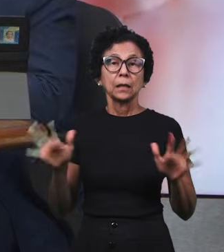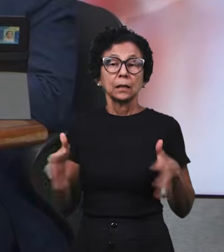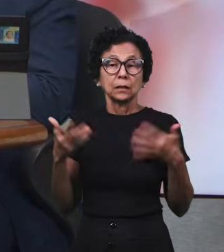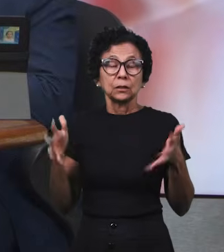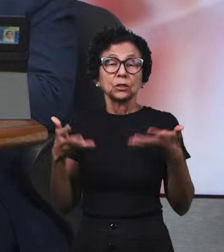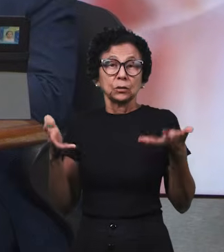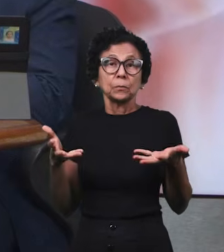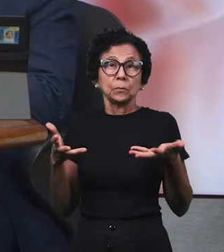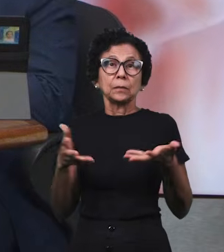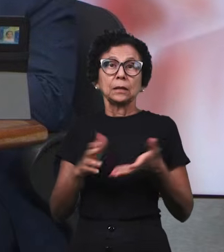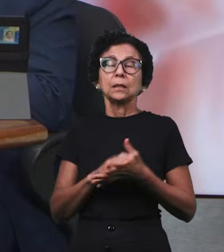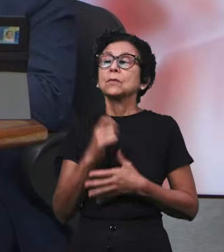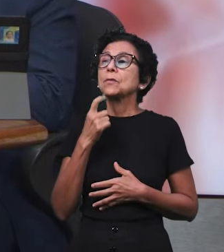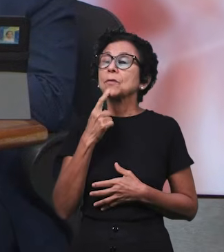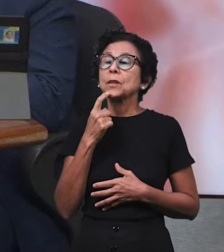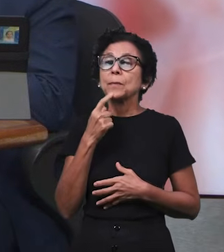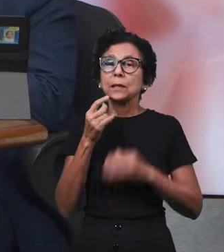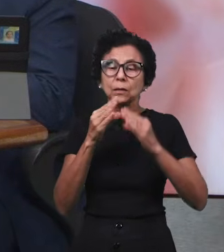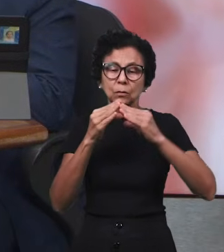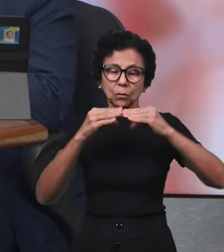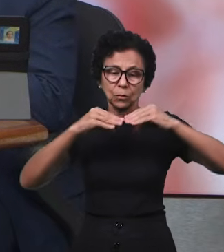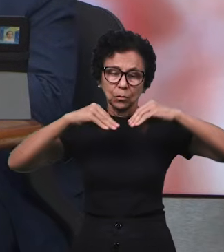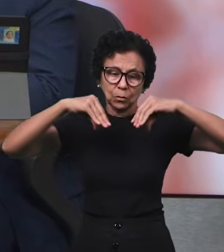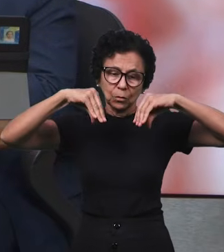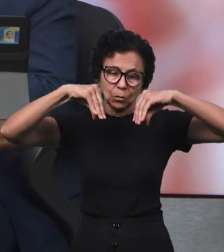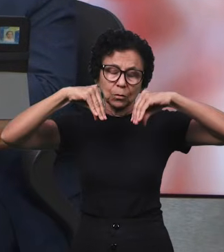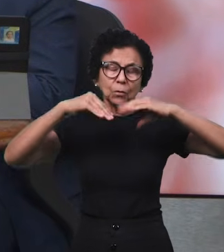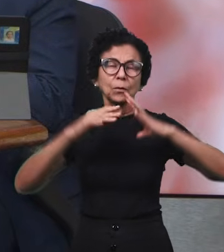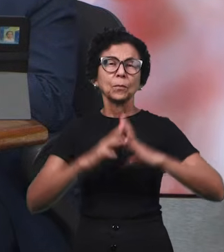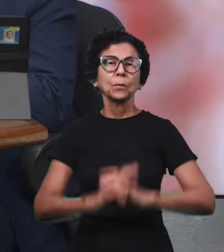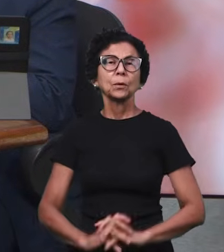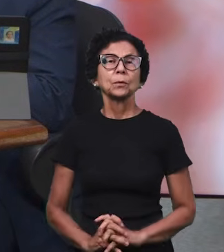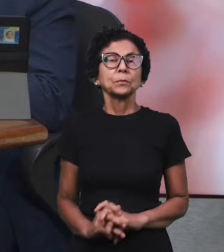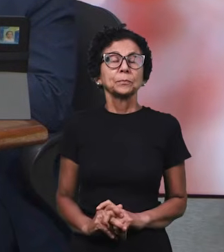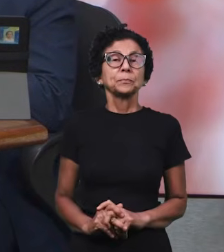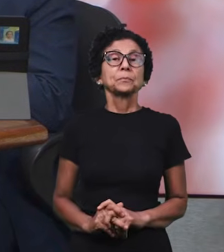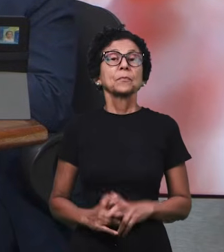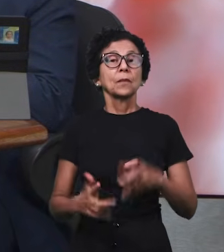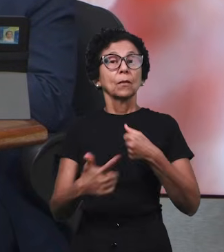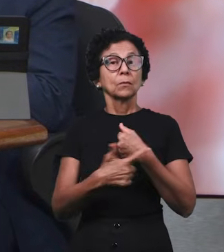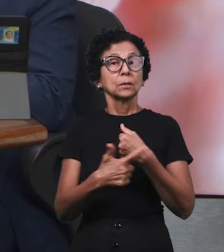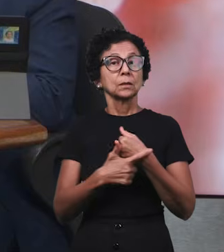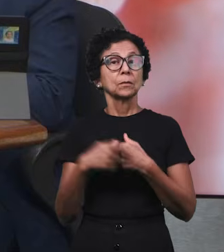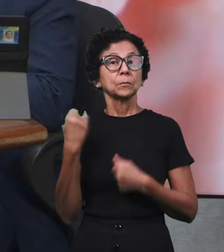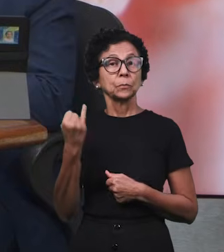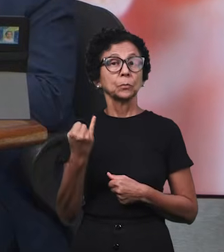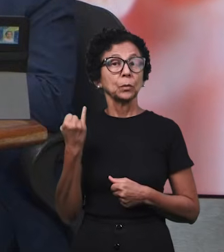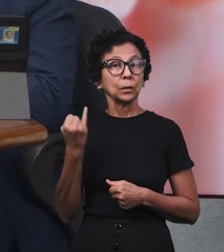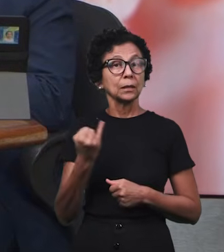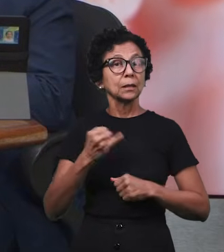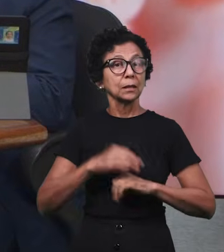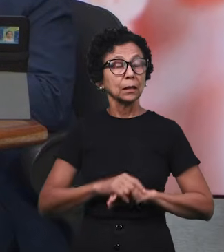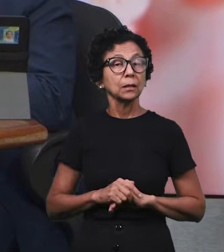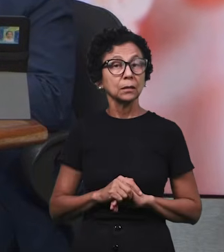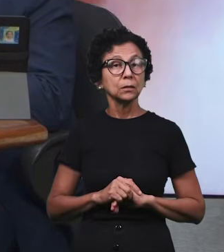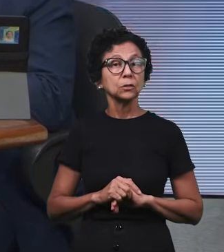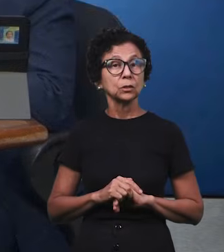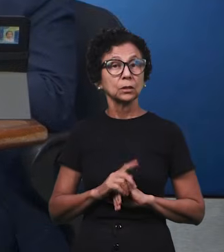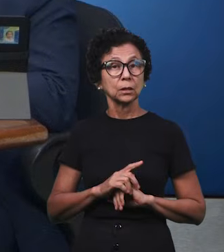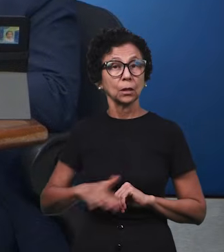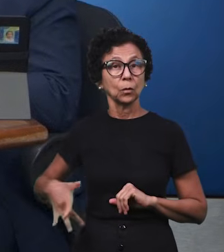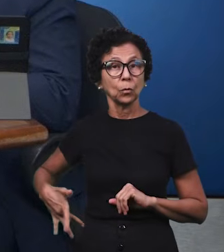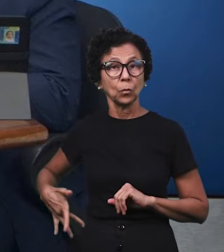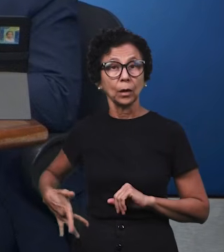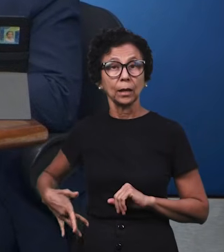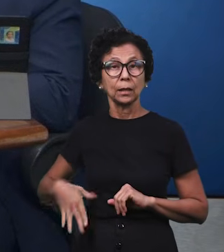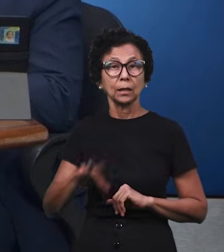que dá a cor vermelhinha no sangue. Ele também tem uma função super importante que as pessoas não conhecem, que é ativar a vitamina